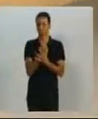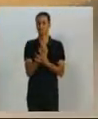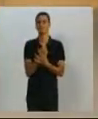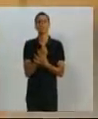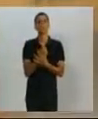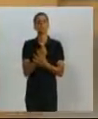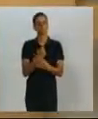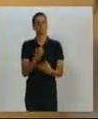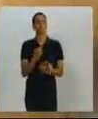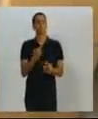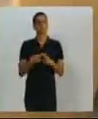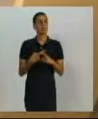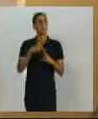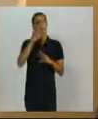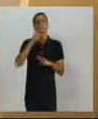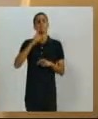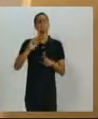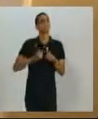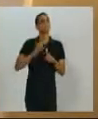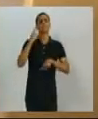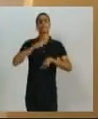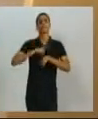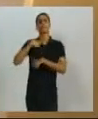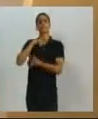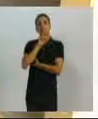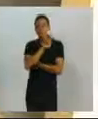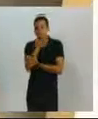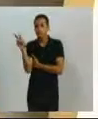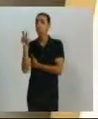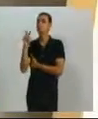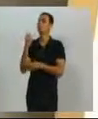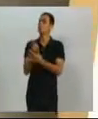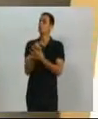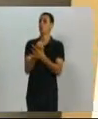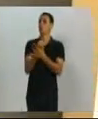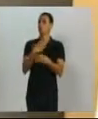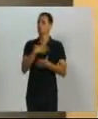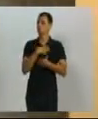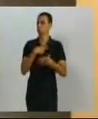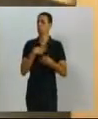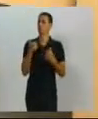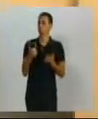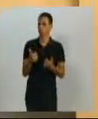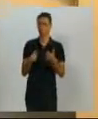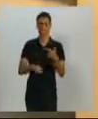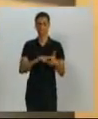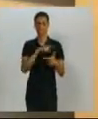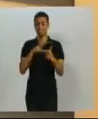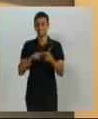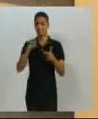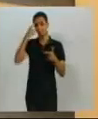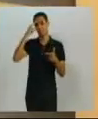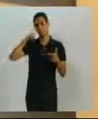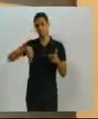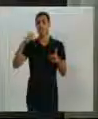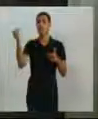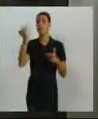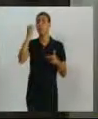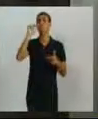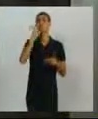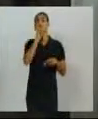a primeira visão que eu tive, vereador Marcos da Rosa, a segurança. E, sobretudo, também aquilo que eu vejo como importante, a